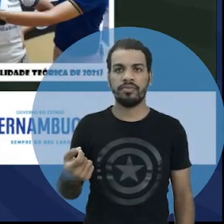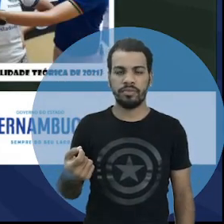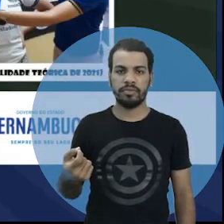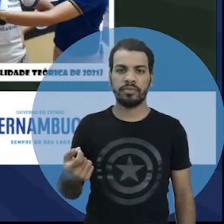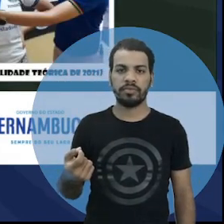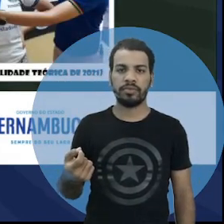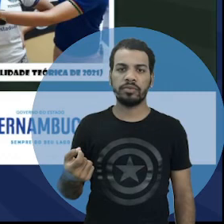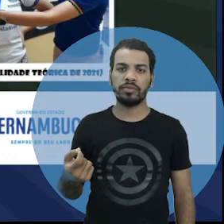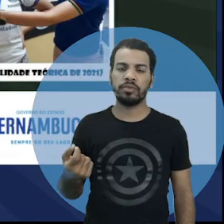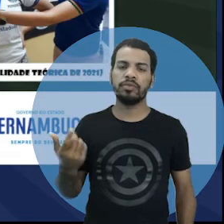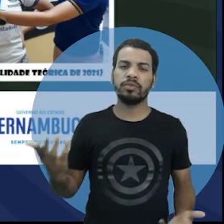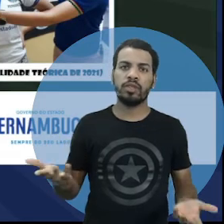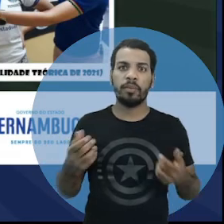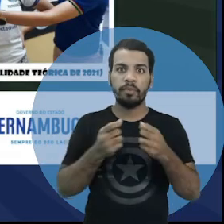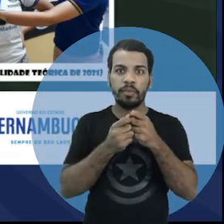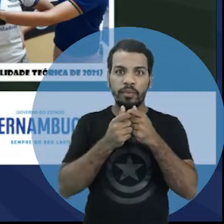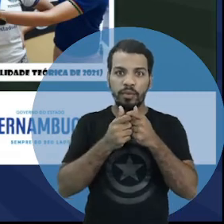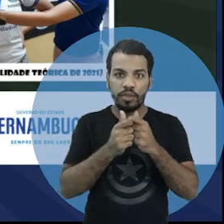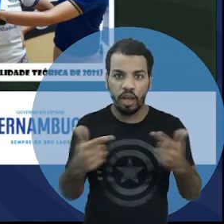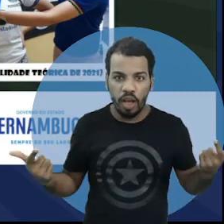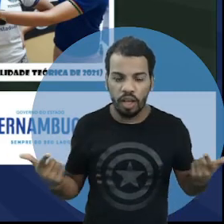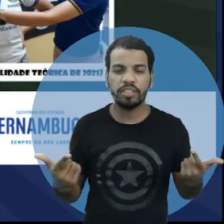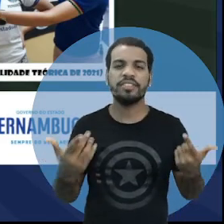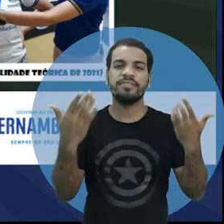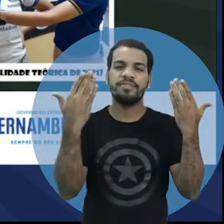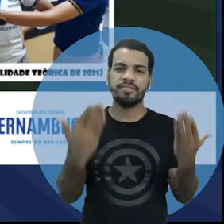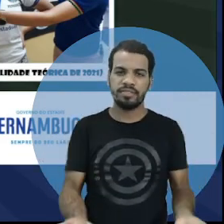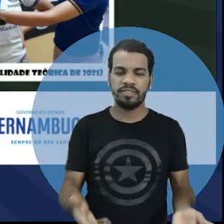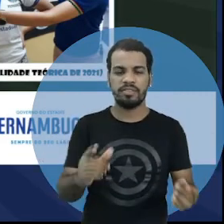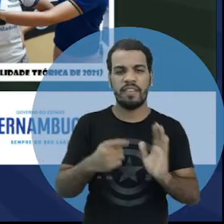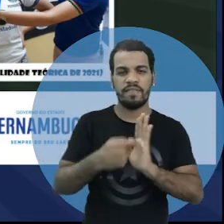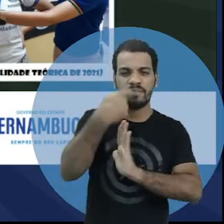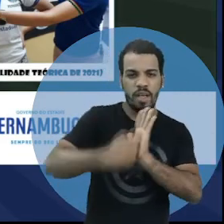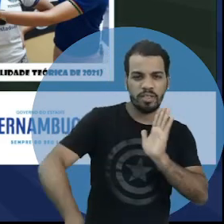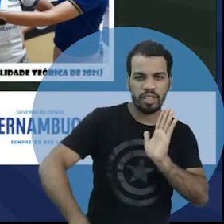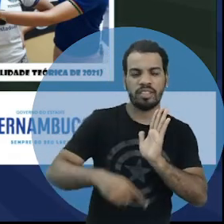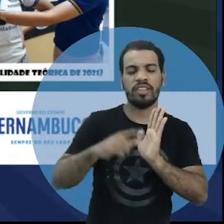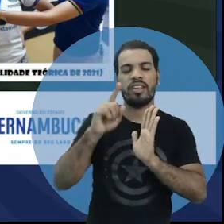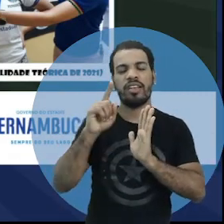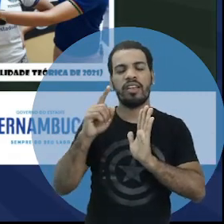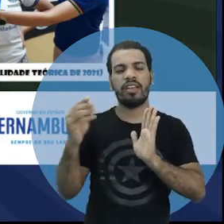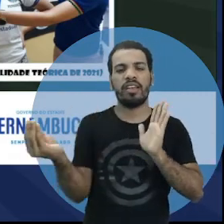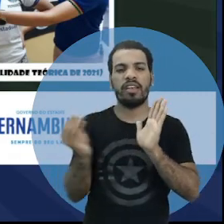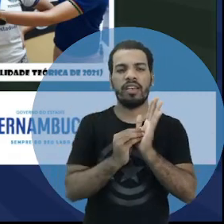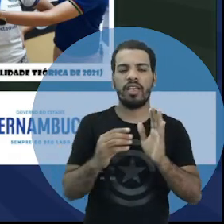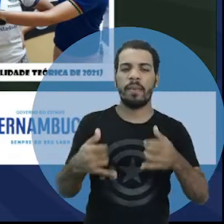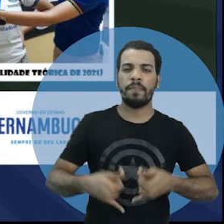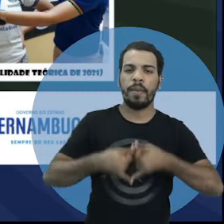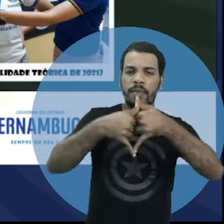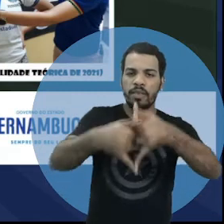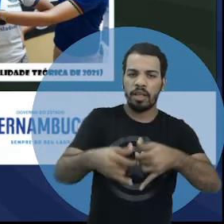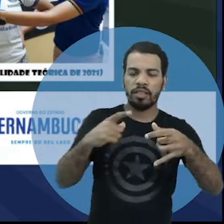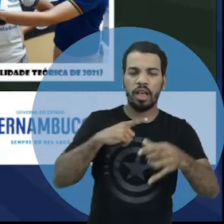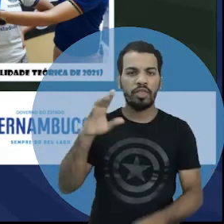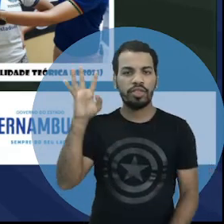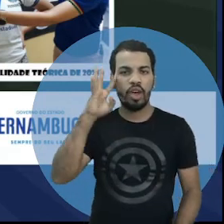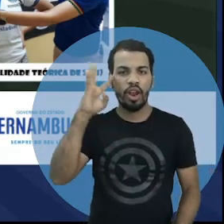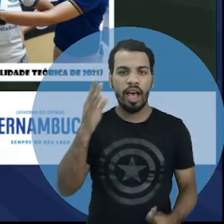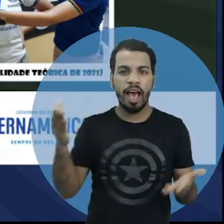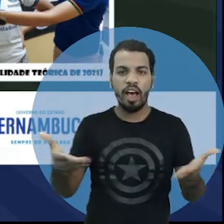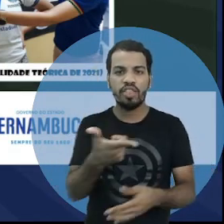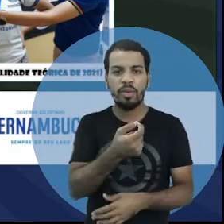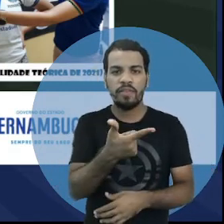por sorte, ainda hoje a gente conseguiu fazer o registro da premiação da modalidade teórica agora